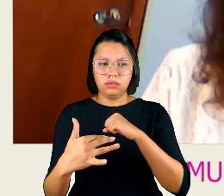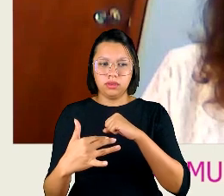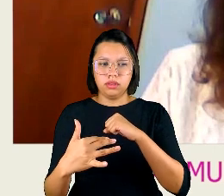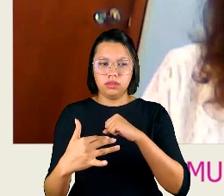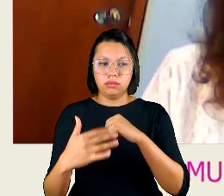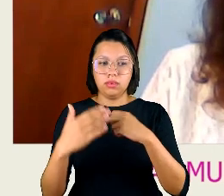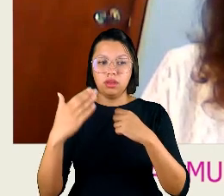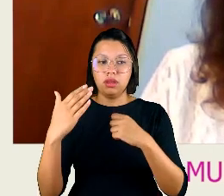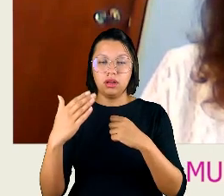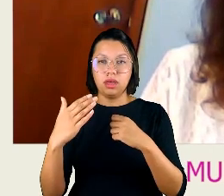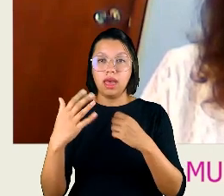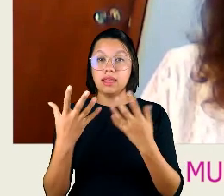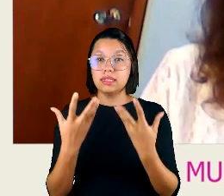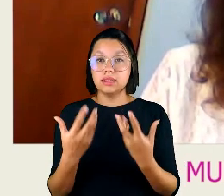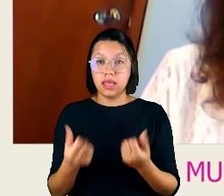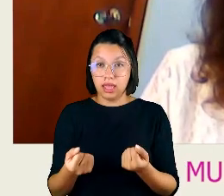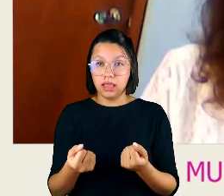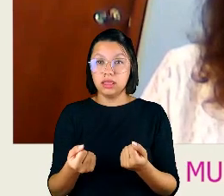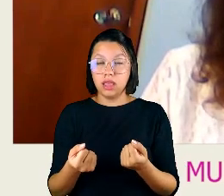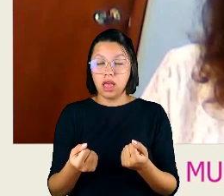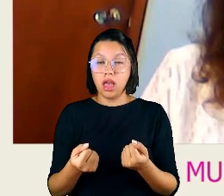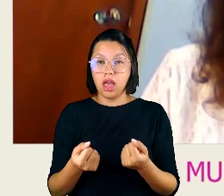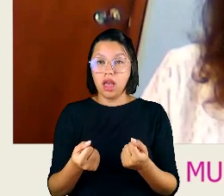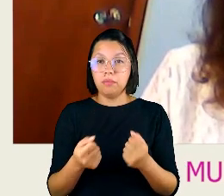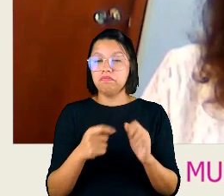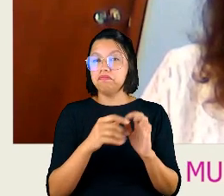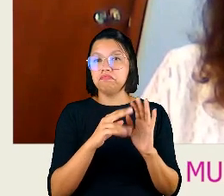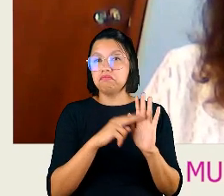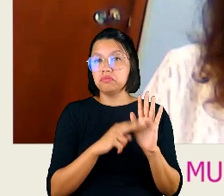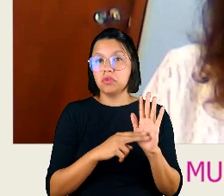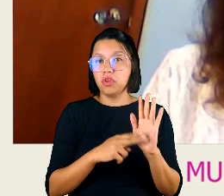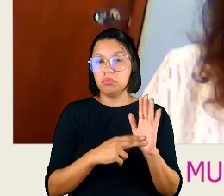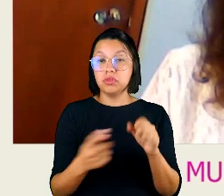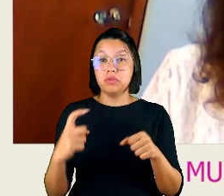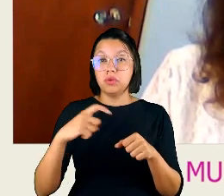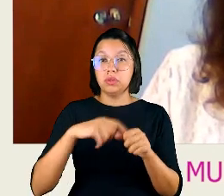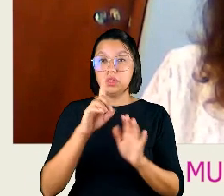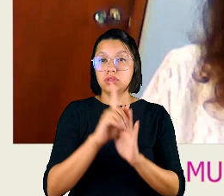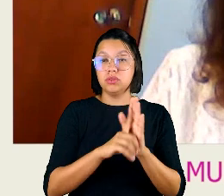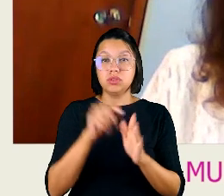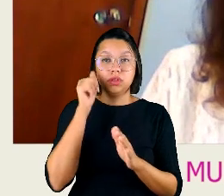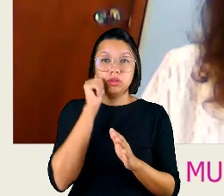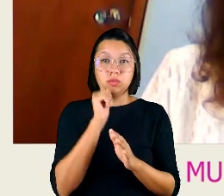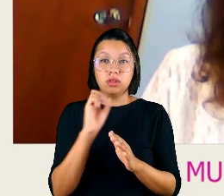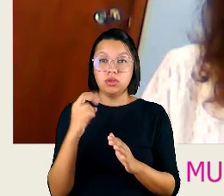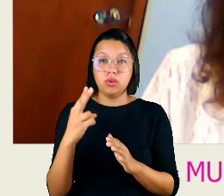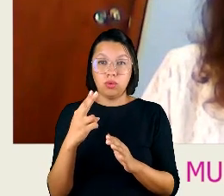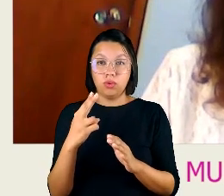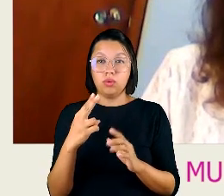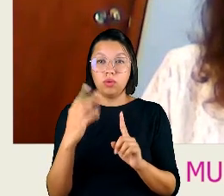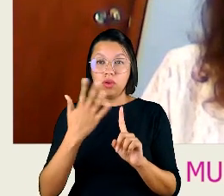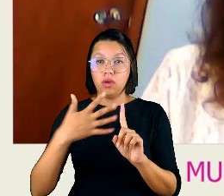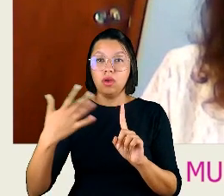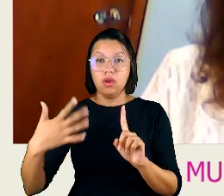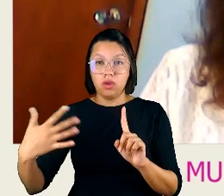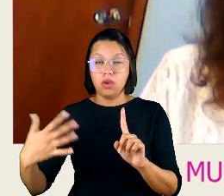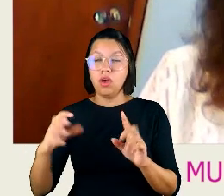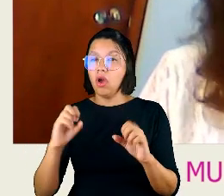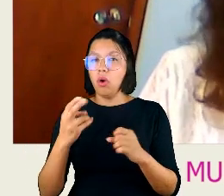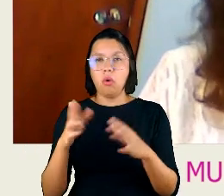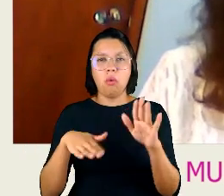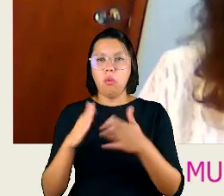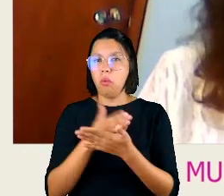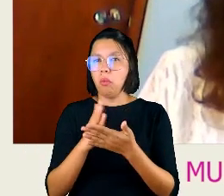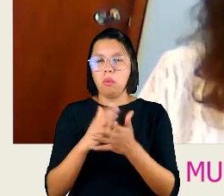que retrocedessem o direito das mulheres ou das pessoas LGBTI ou de qualquer outro grupo vulnerabilizado. E